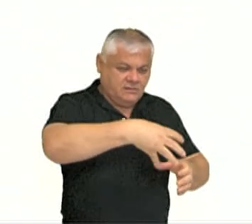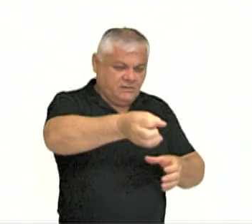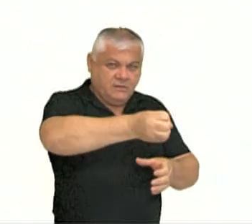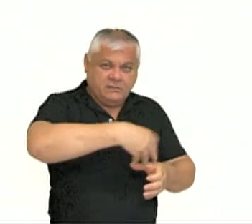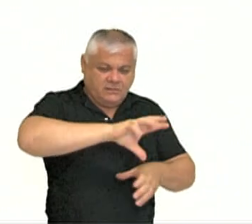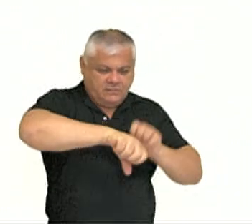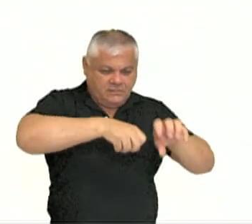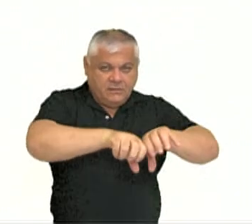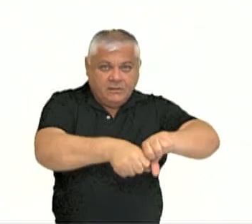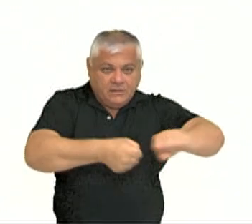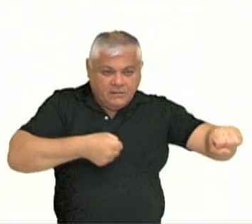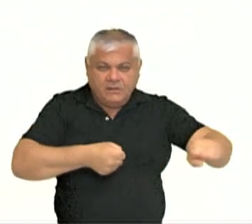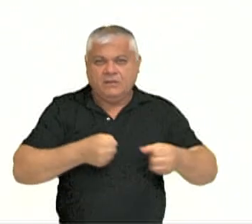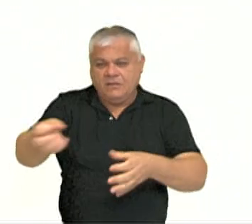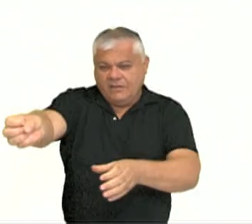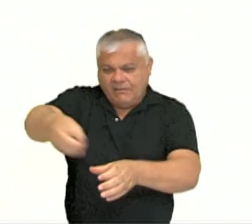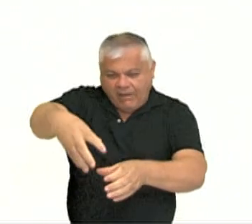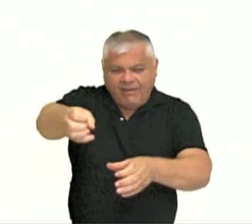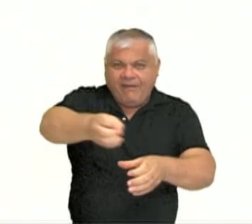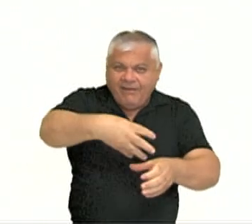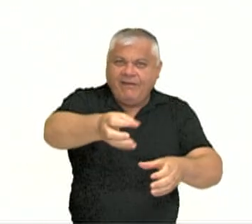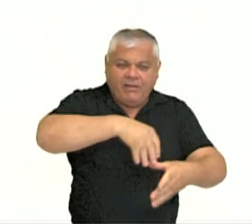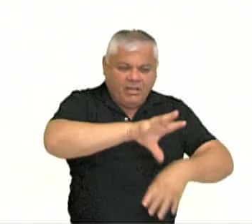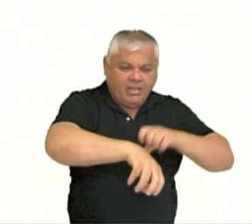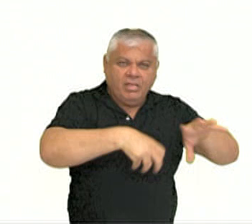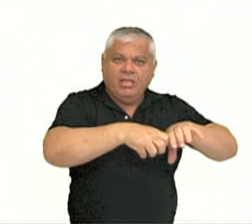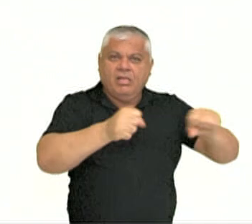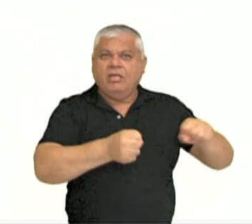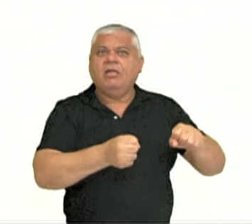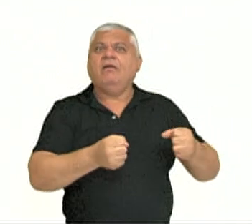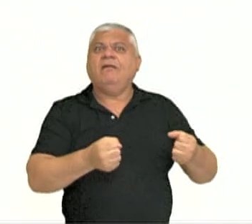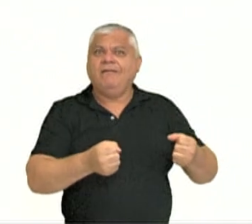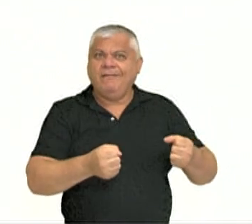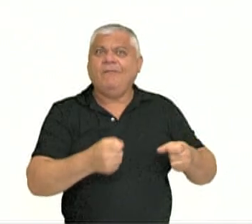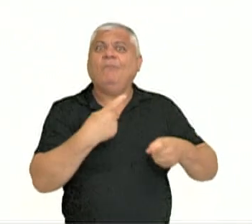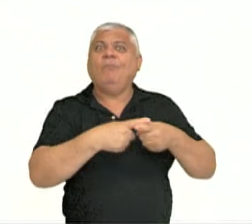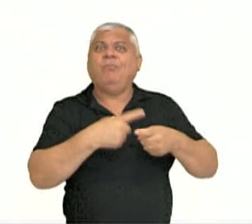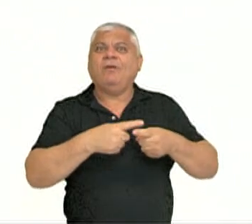onde as seleções de seus países venceram nesta semana.